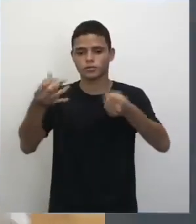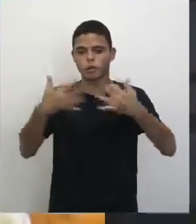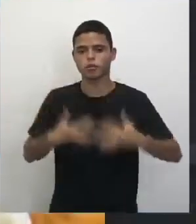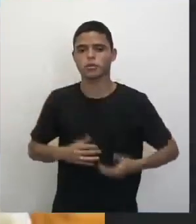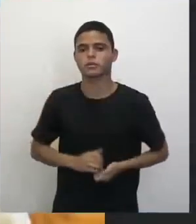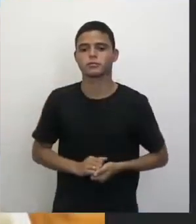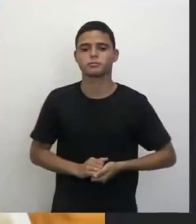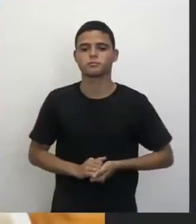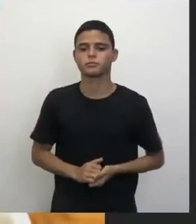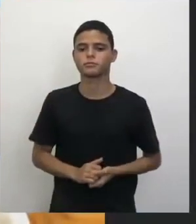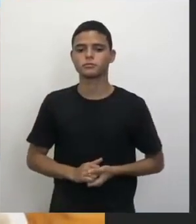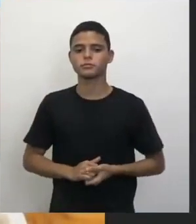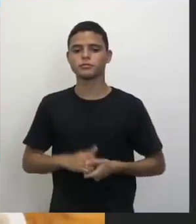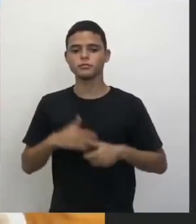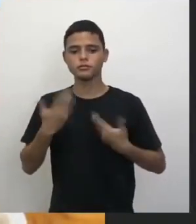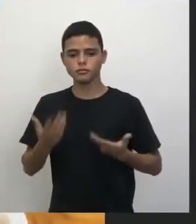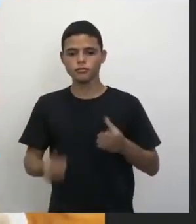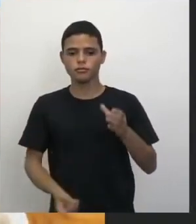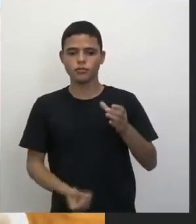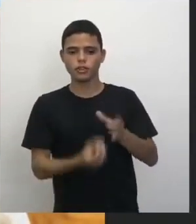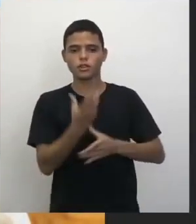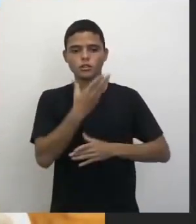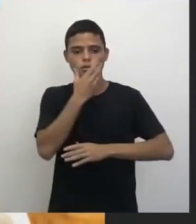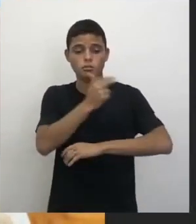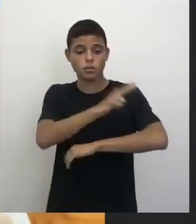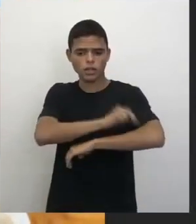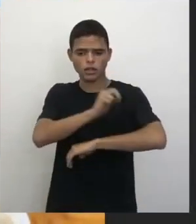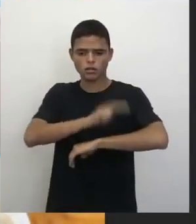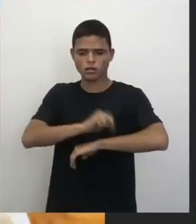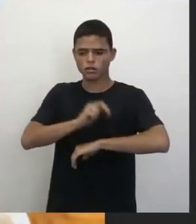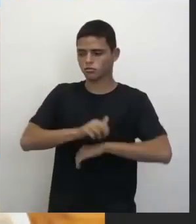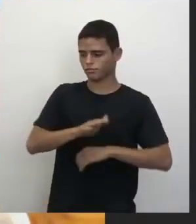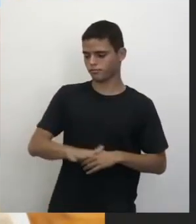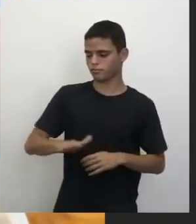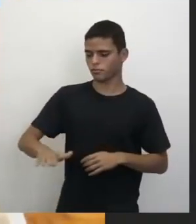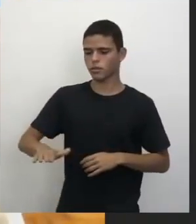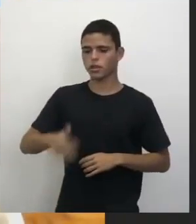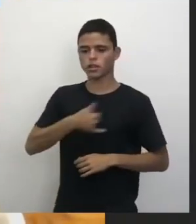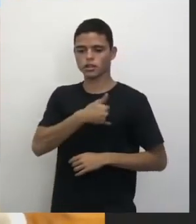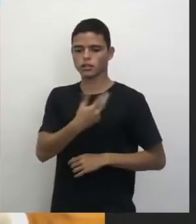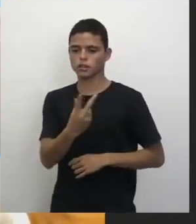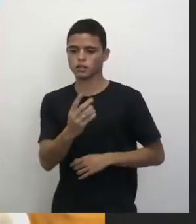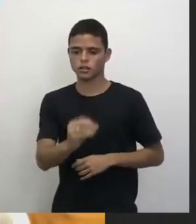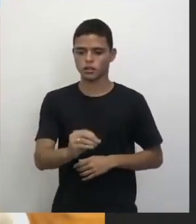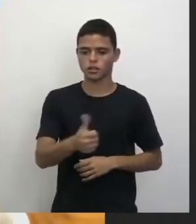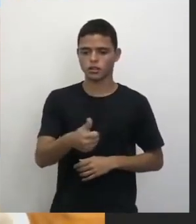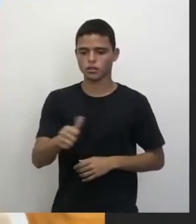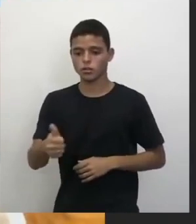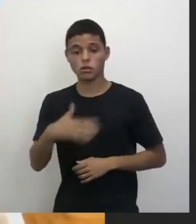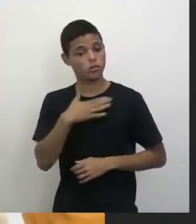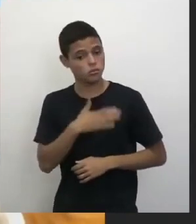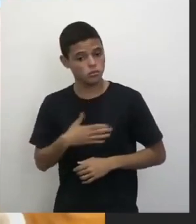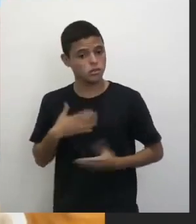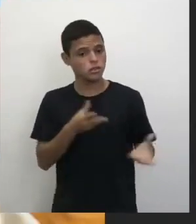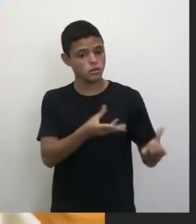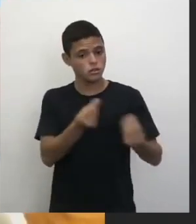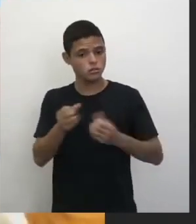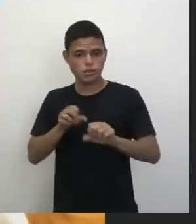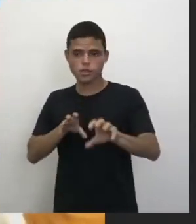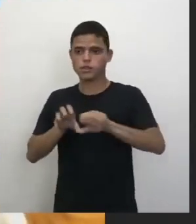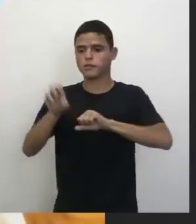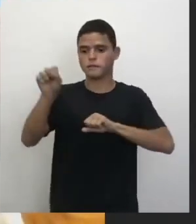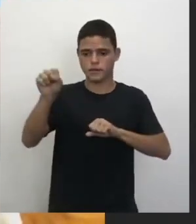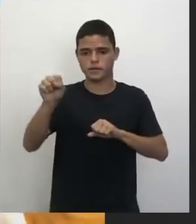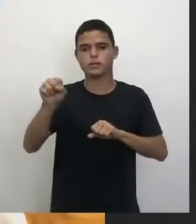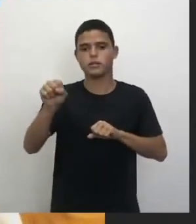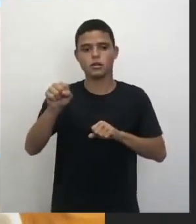Bem, eu criei o Homem Grilo ainda quando eu era criança, né? Eu tinha uns 10, 11 anos. Eu gostava muito de super-heróis quando eu era